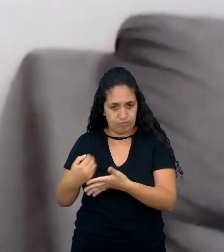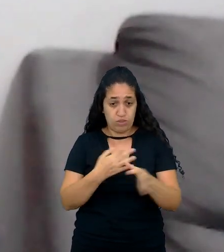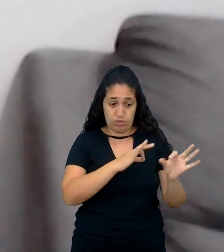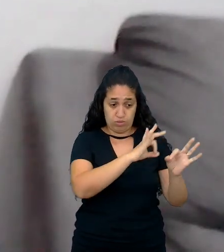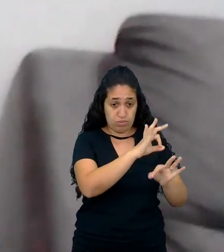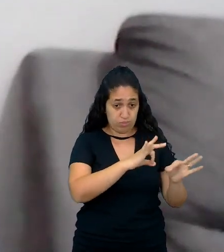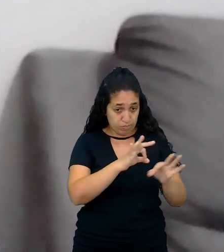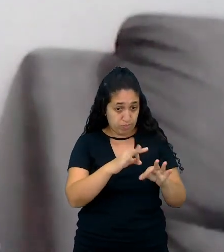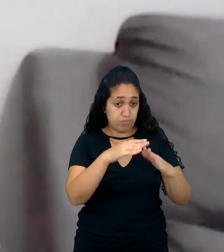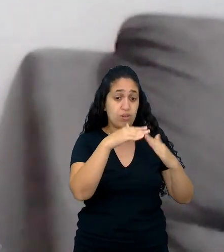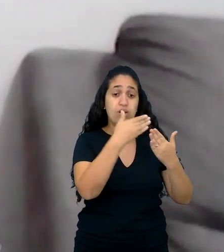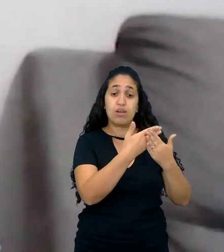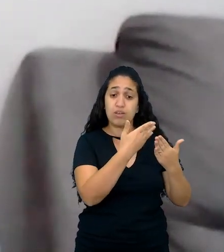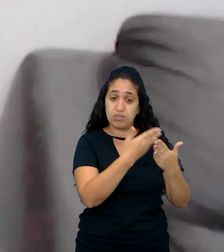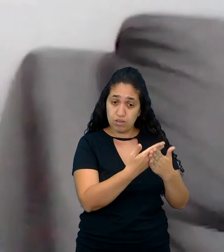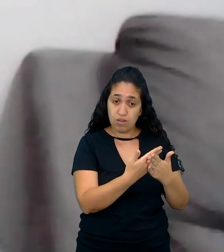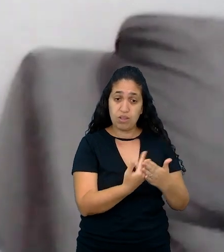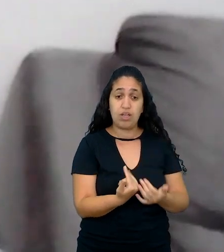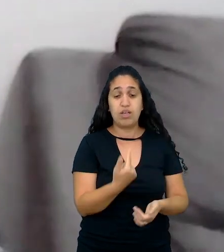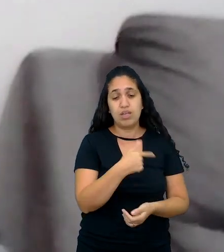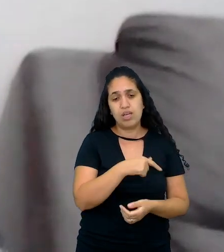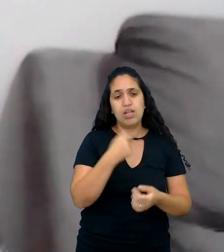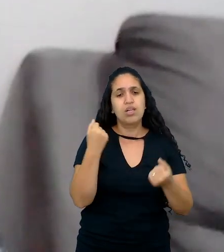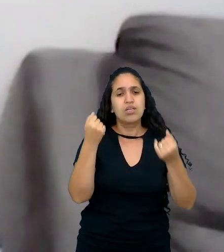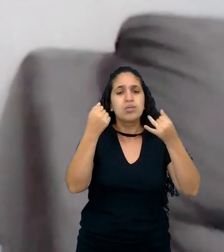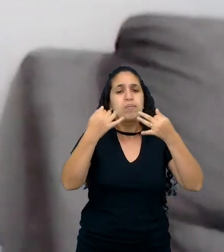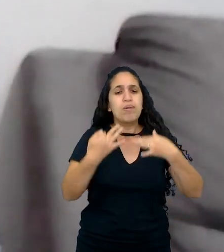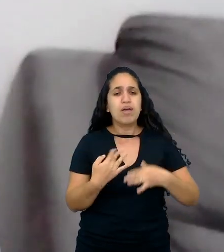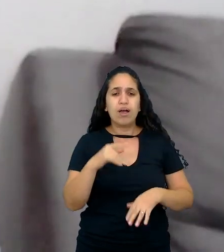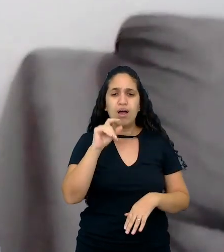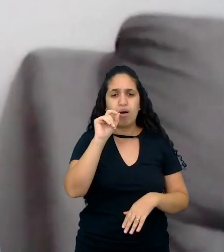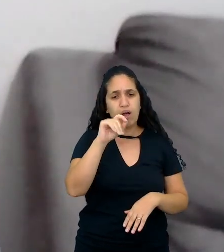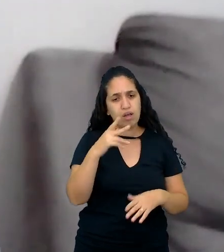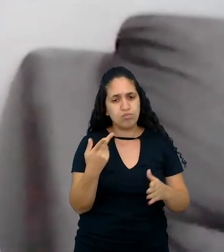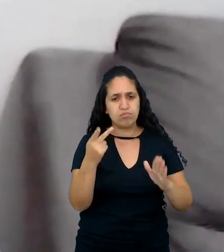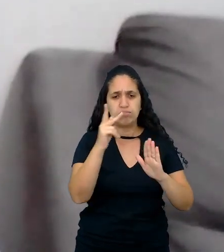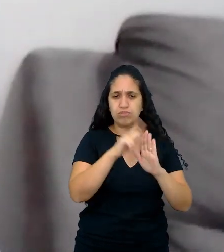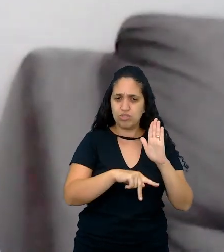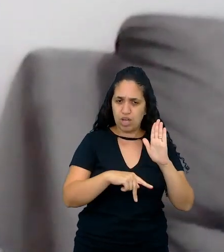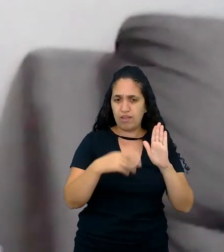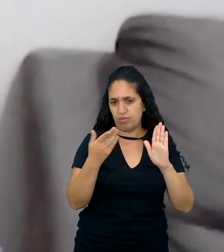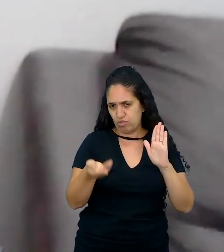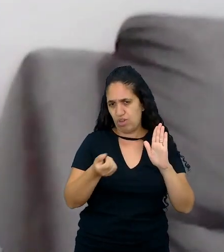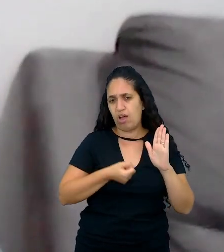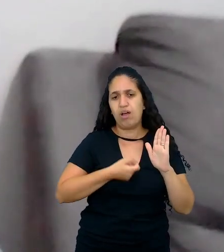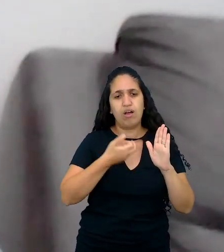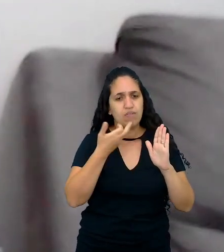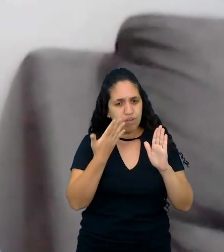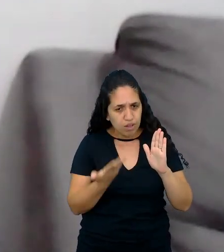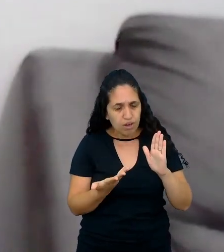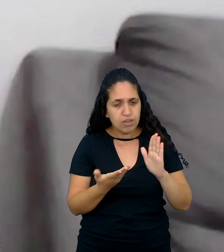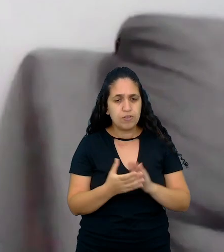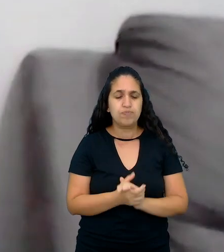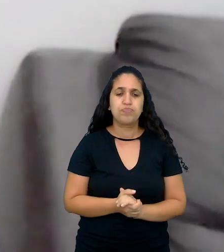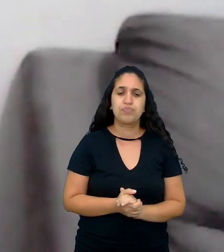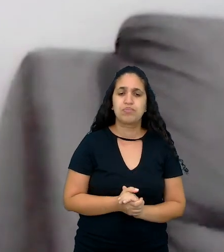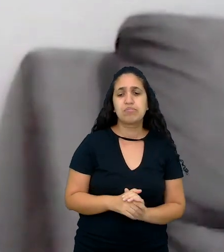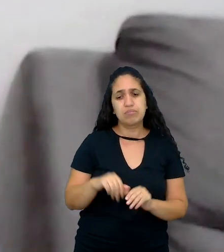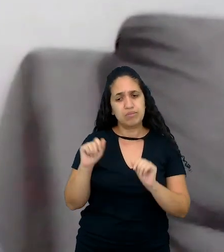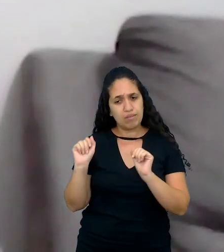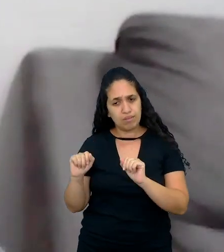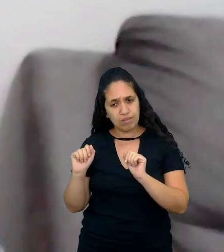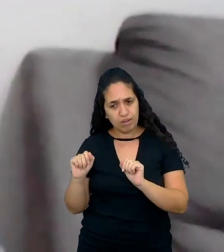projeto, né, na escola, e ele fala que um projeto, como eu já comentei com vocês, ele pode